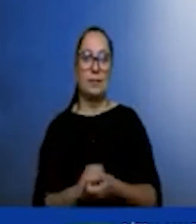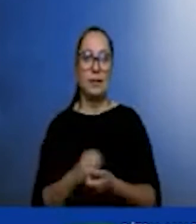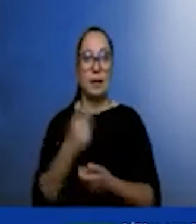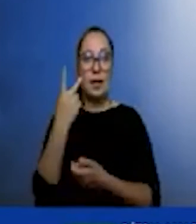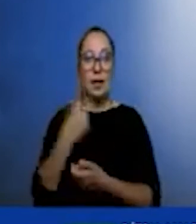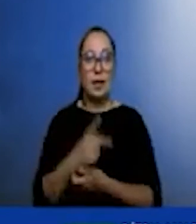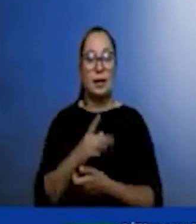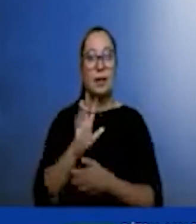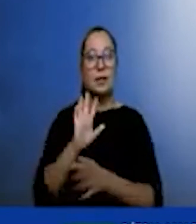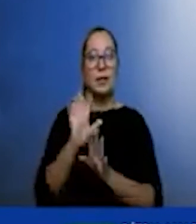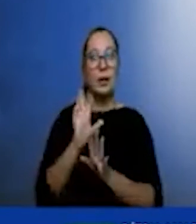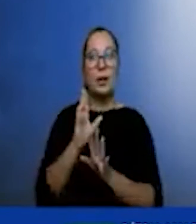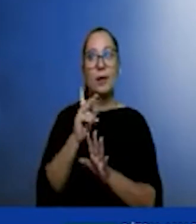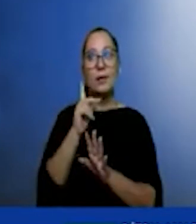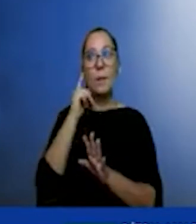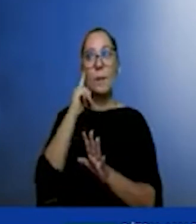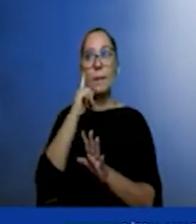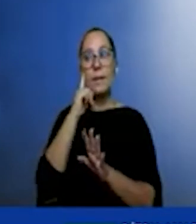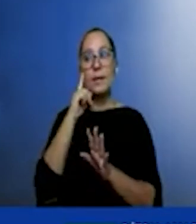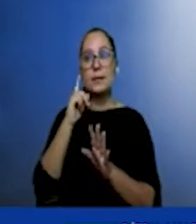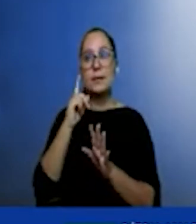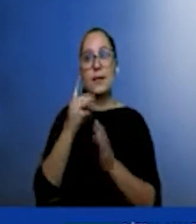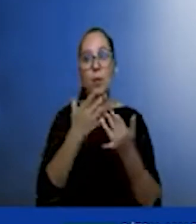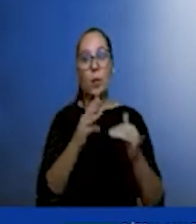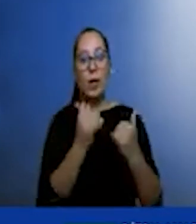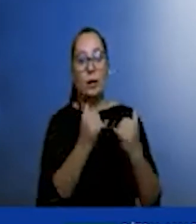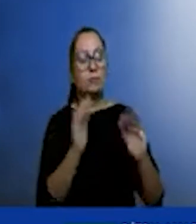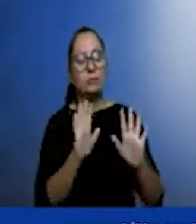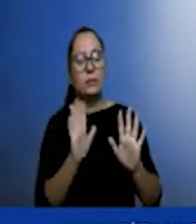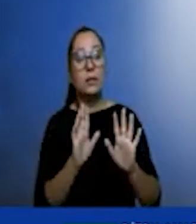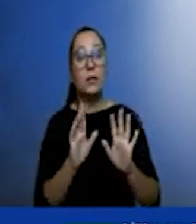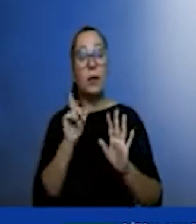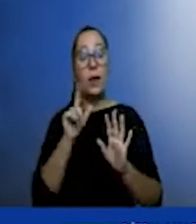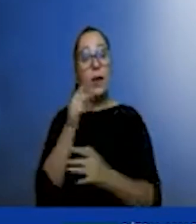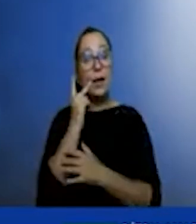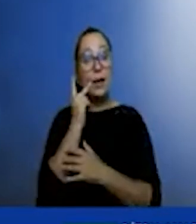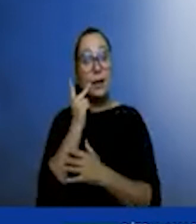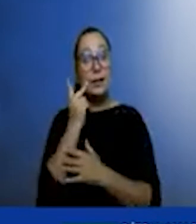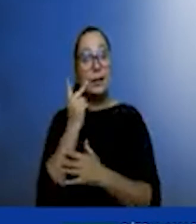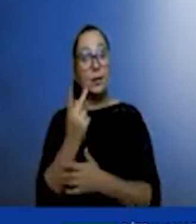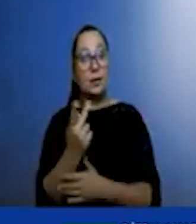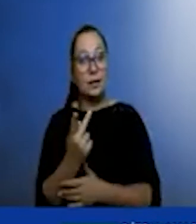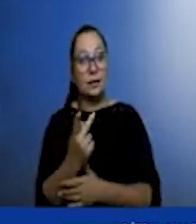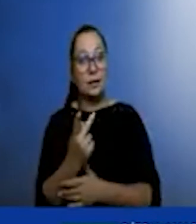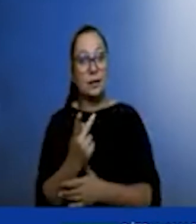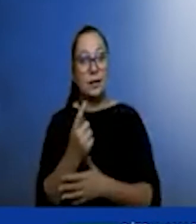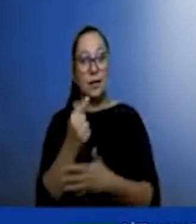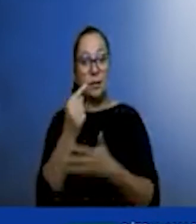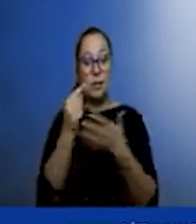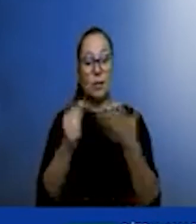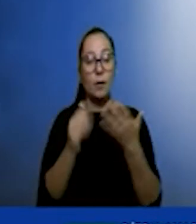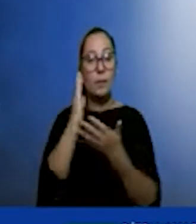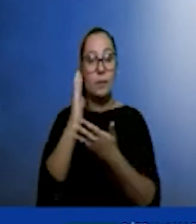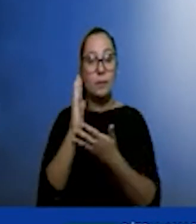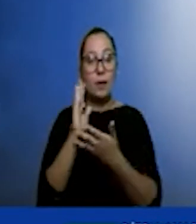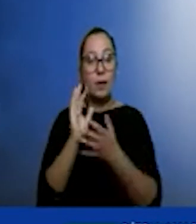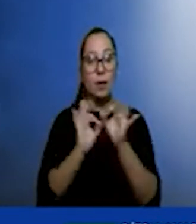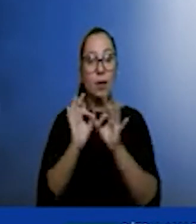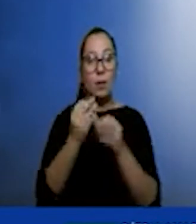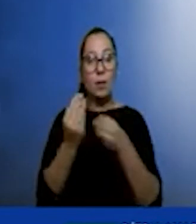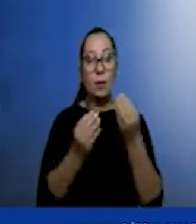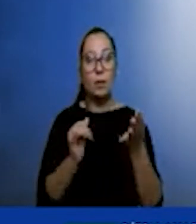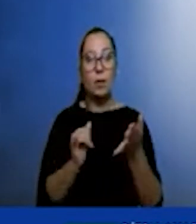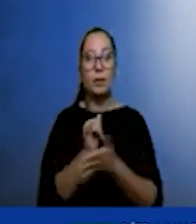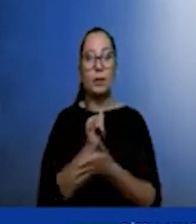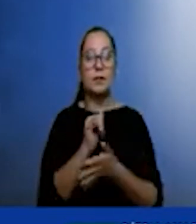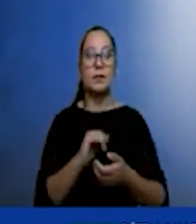a eletrificação, não, pelo amor de Deus. Tá? Mas é uma fala de reconhecer quais são as prioridades, em que ordem as coisas têm que acontecer e como